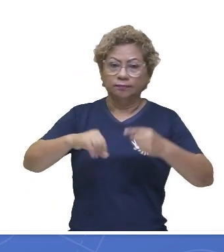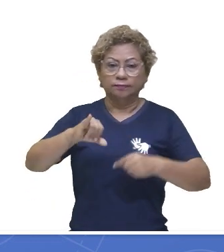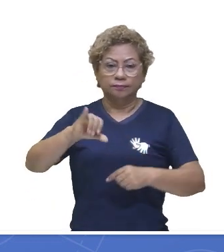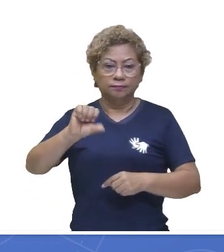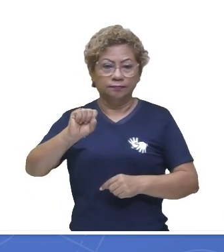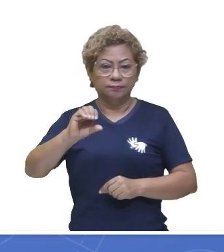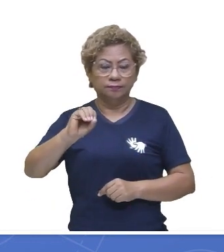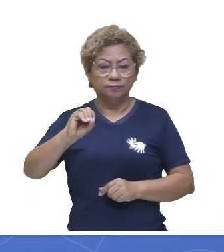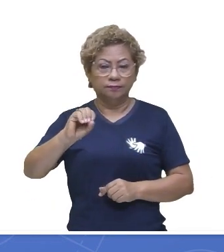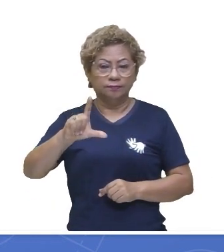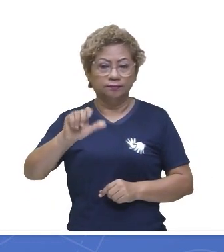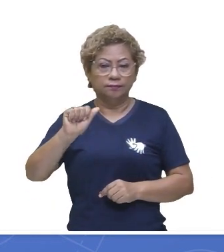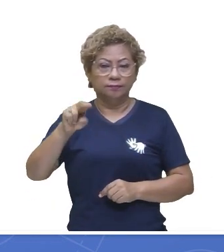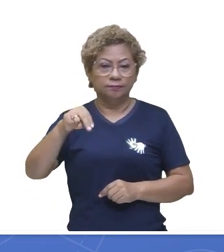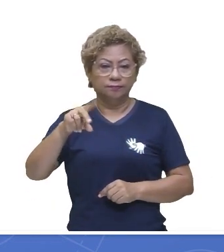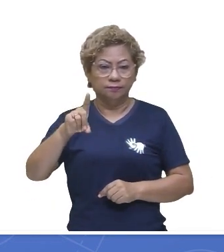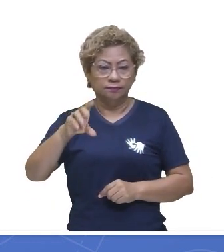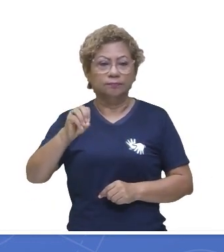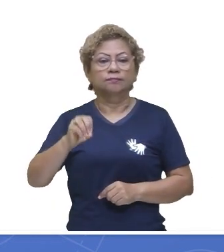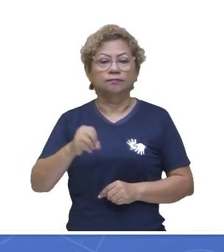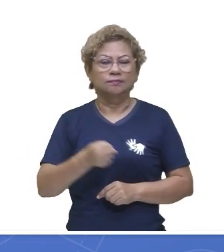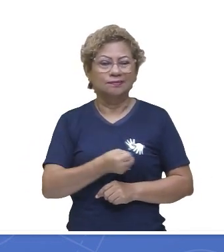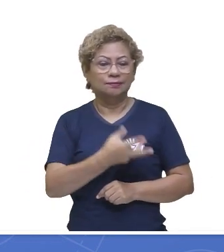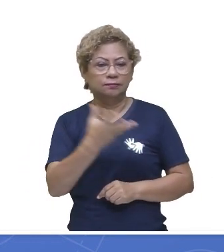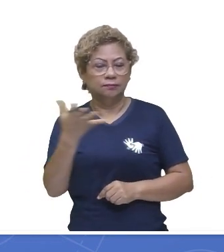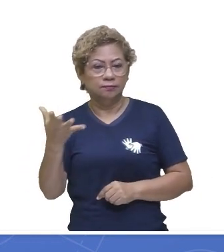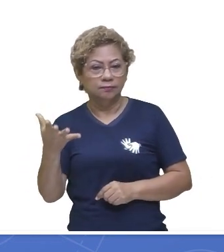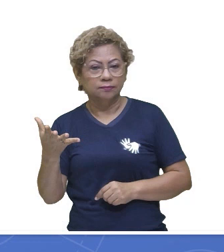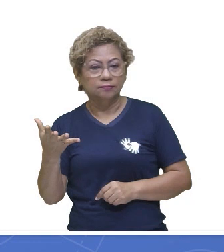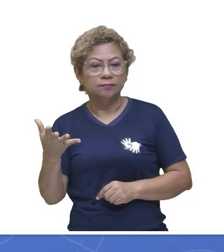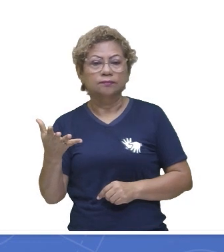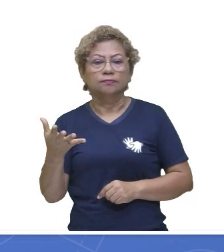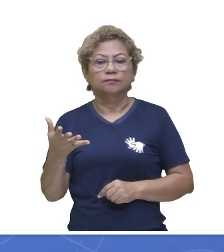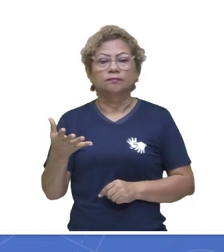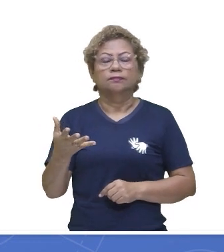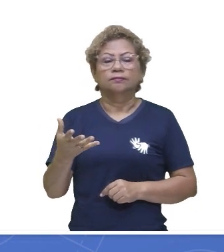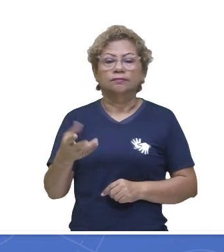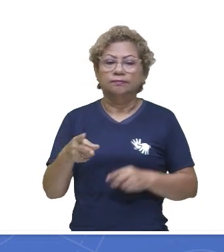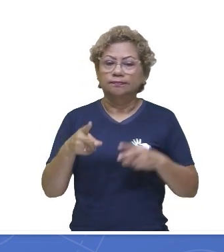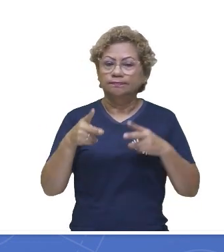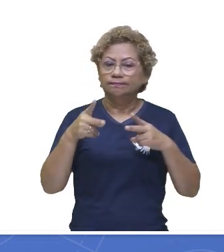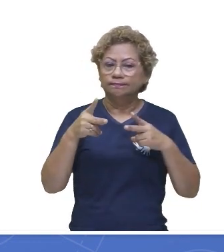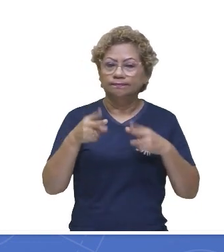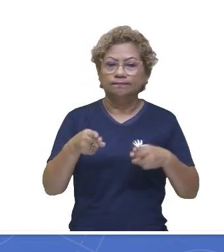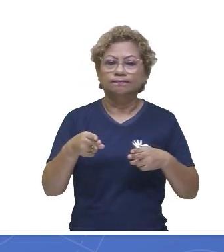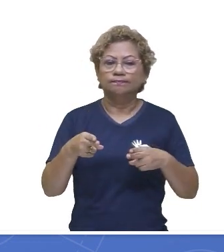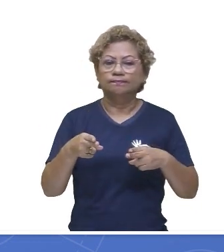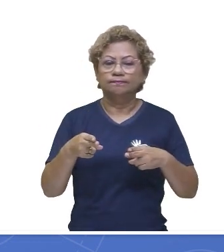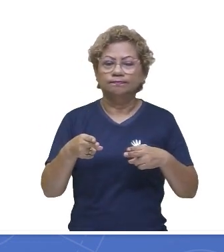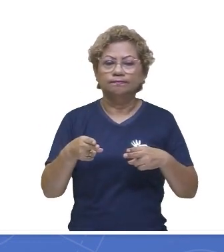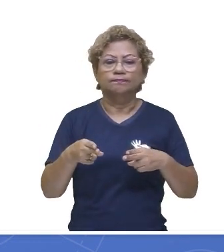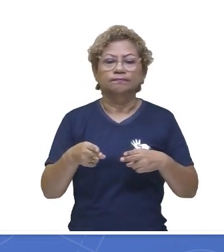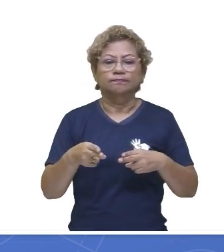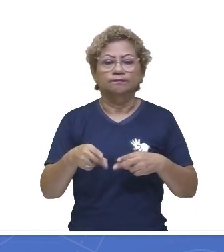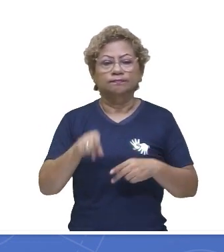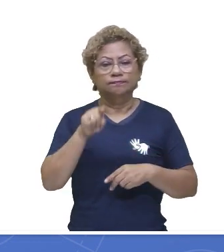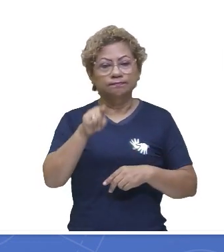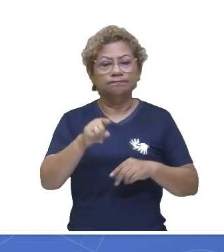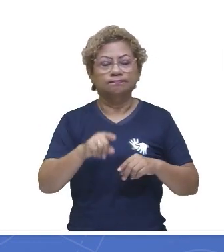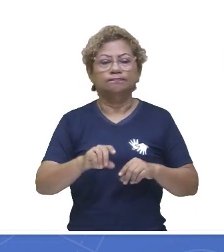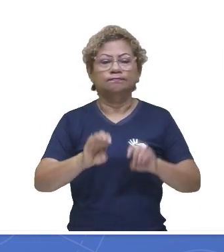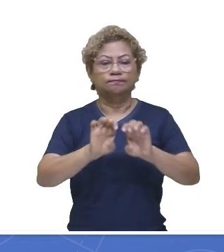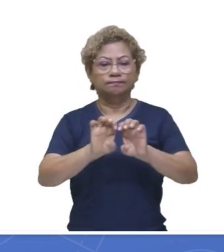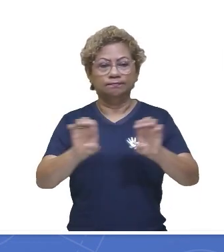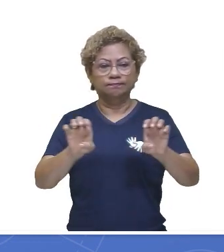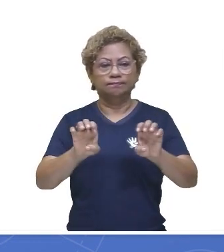né? A quantidade de calor é igual ao produto da massa vezes o calor específico vezes